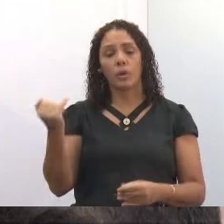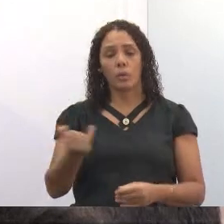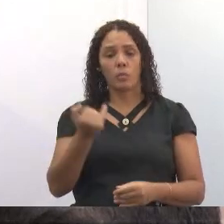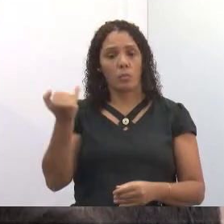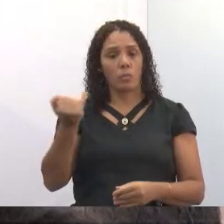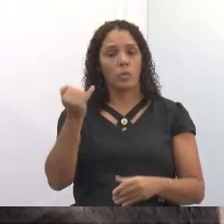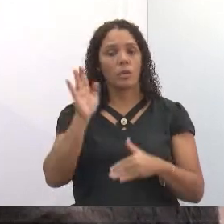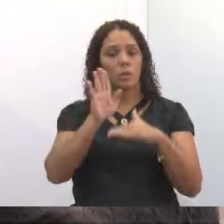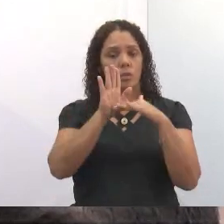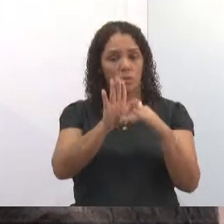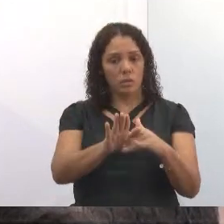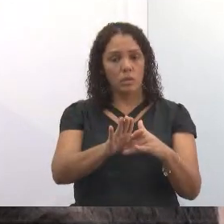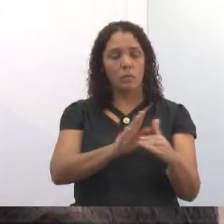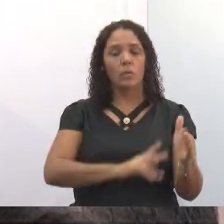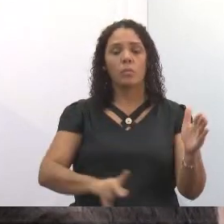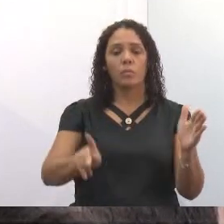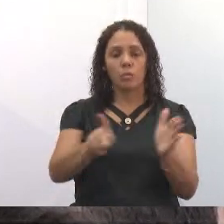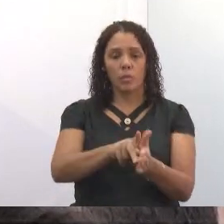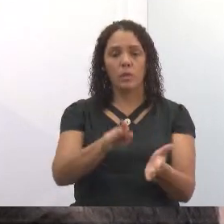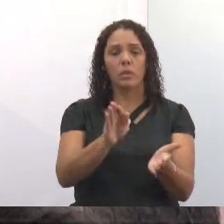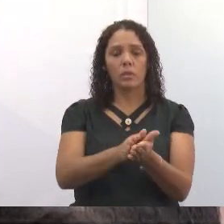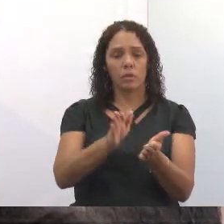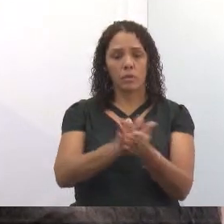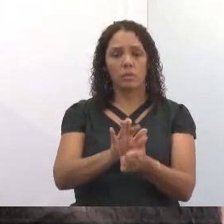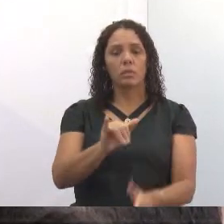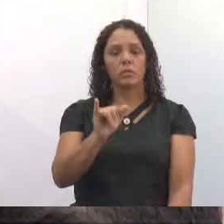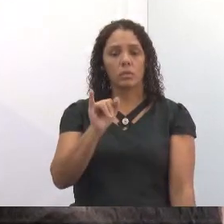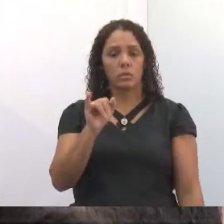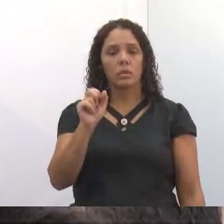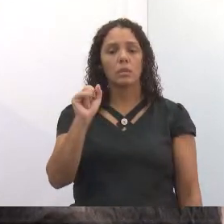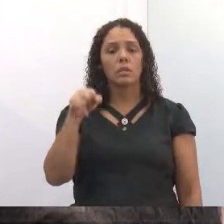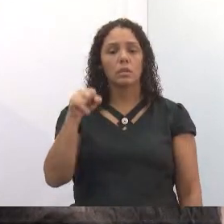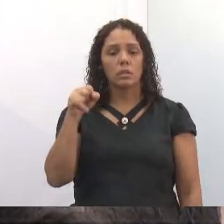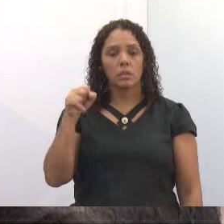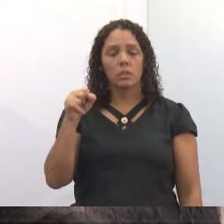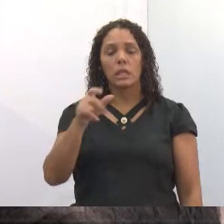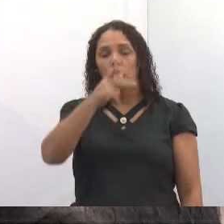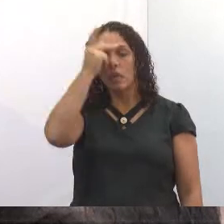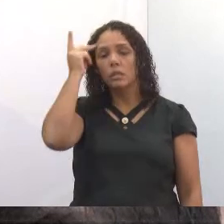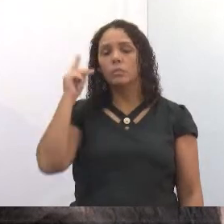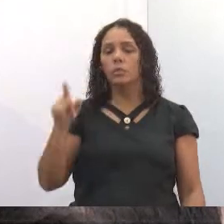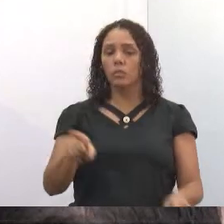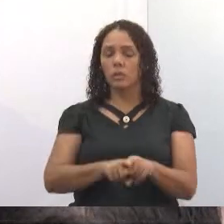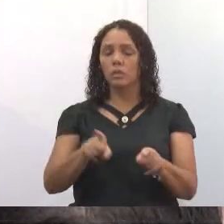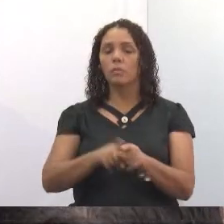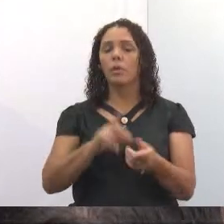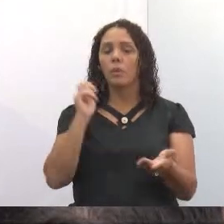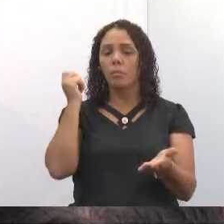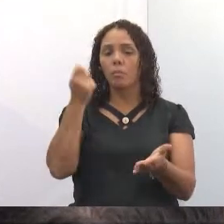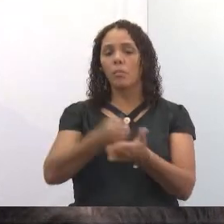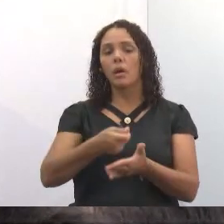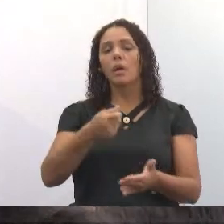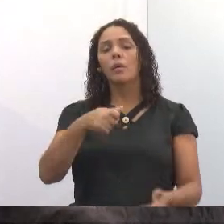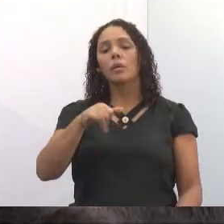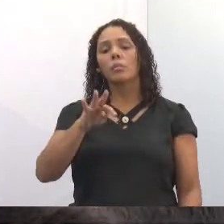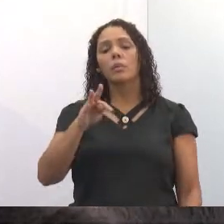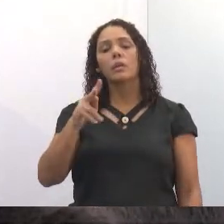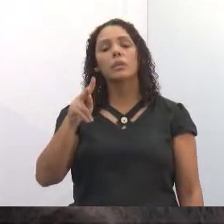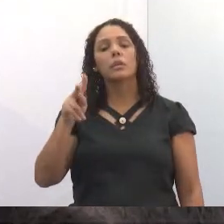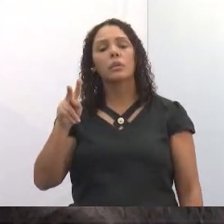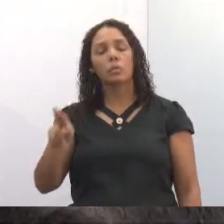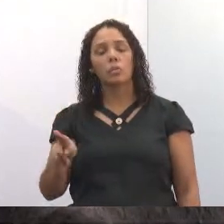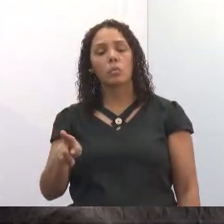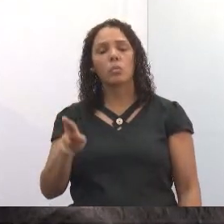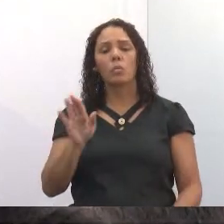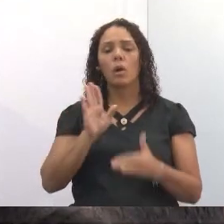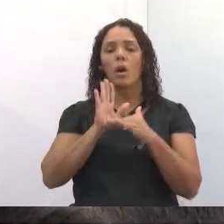Ijal pertence a Jacareí, se alguém não sabe. Os moradores também recolhem IPTU, contribuem com a cidade, por